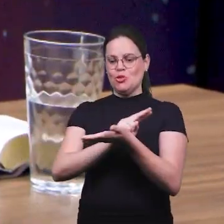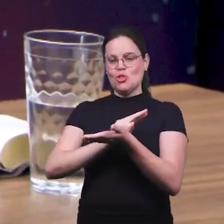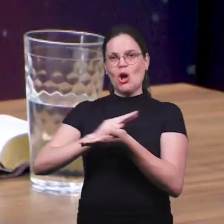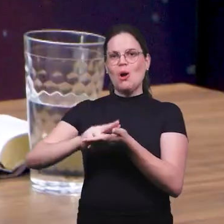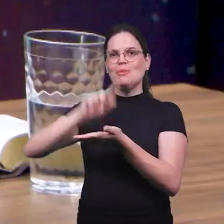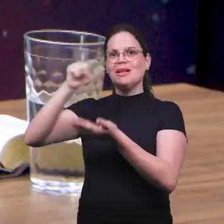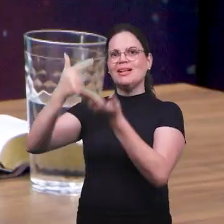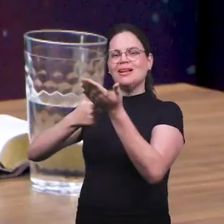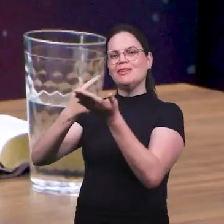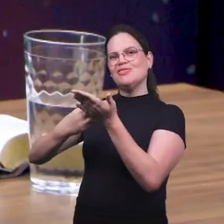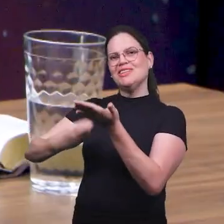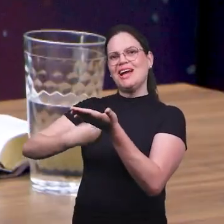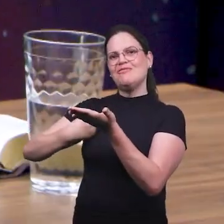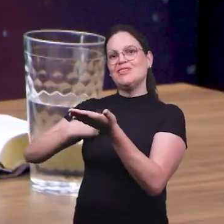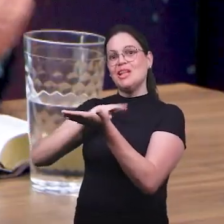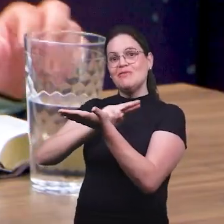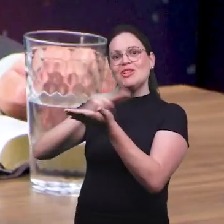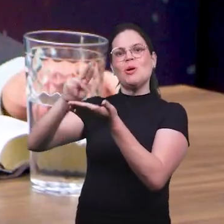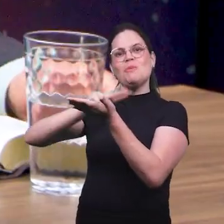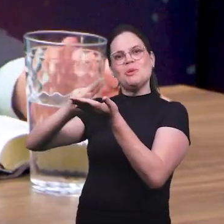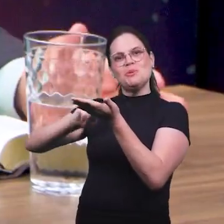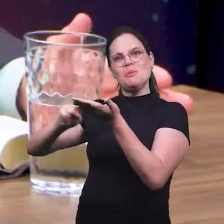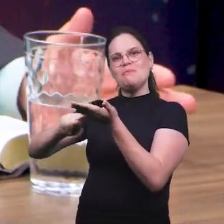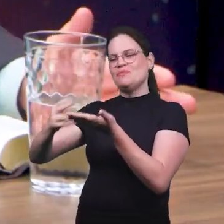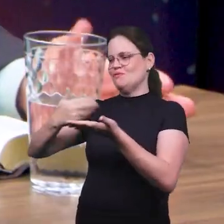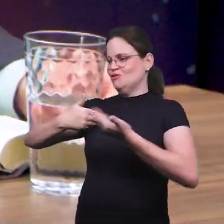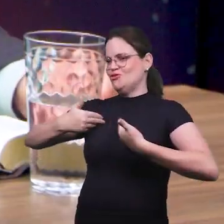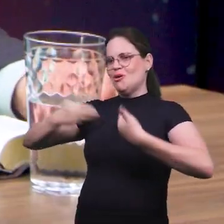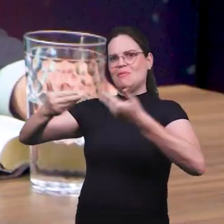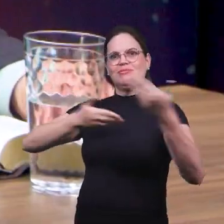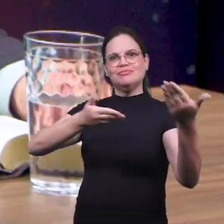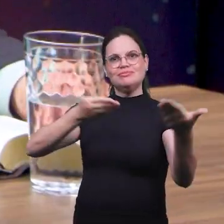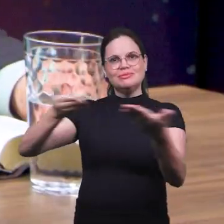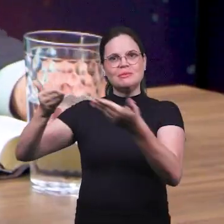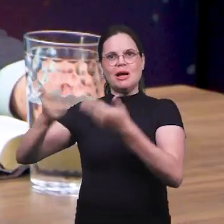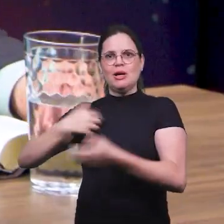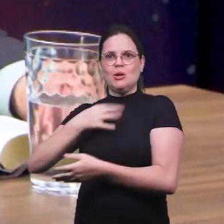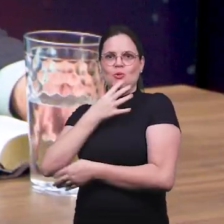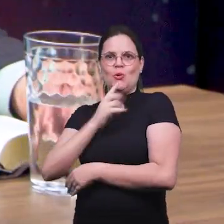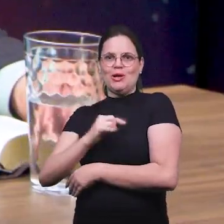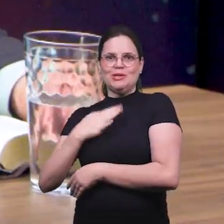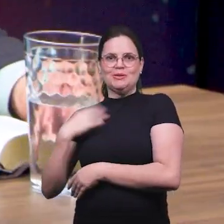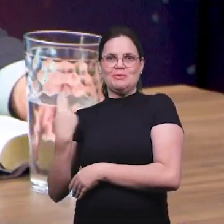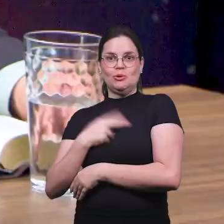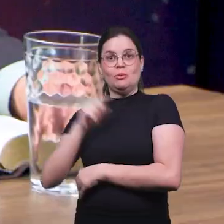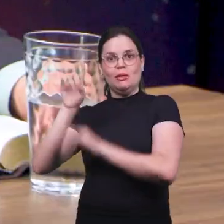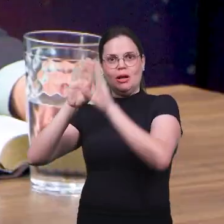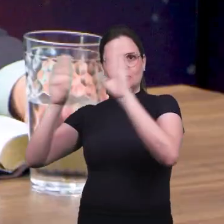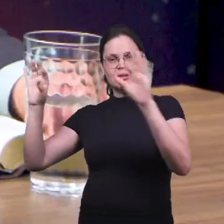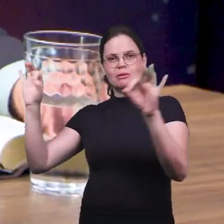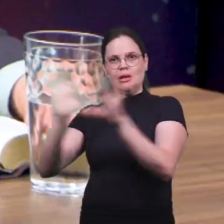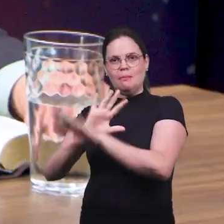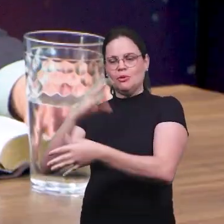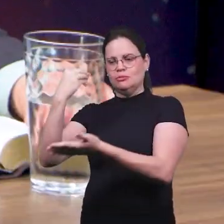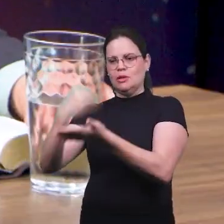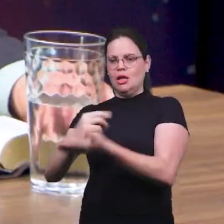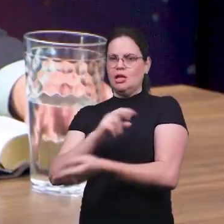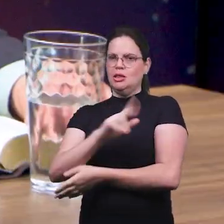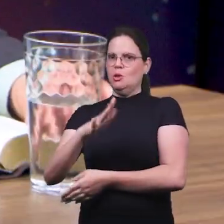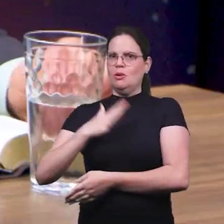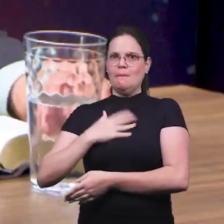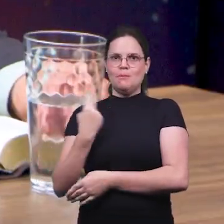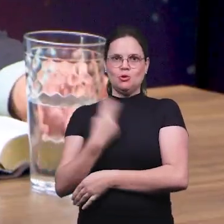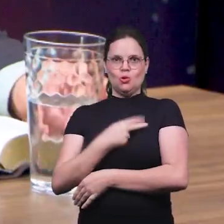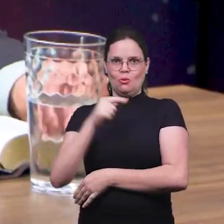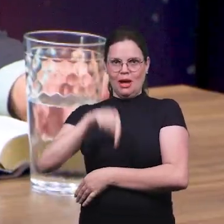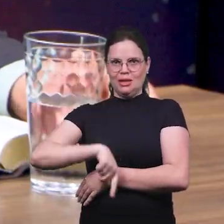nome eterno, que está lá na eternidade. É um nome que nós nem conhecemos ainda, mas está lá. Mas que está determinado. Fulano está aqui escrito no